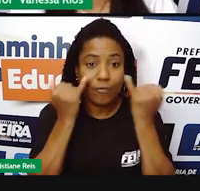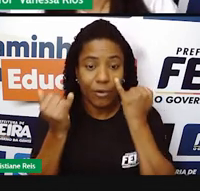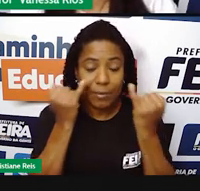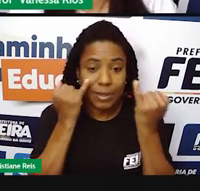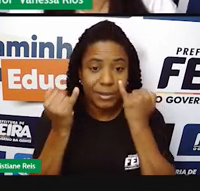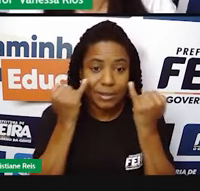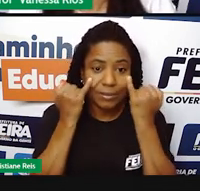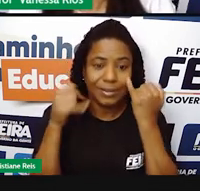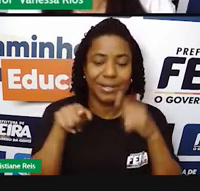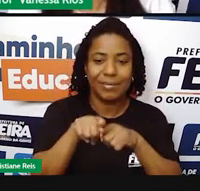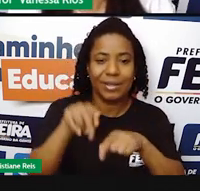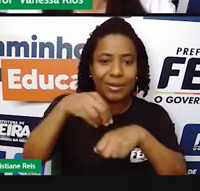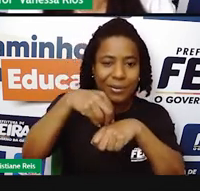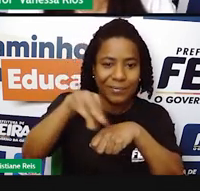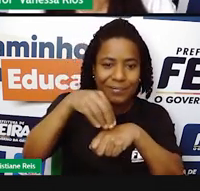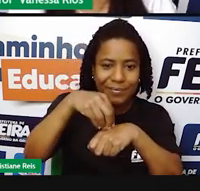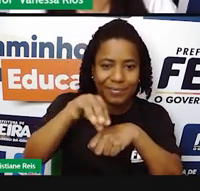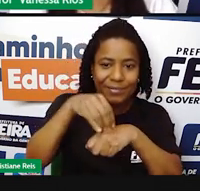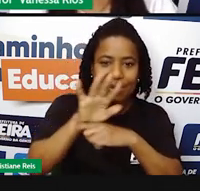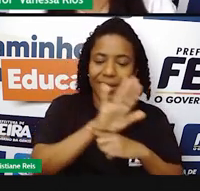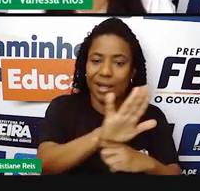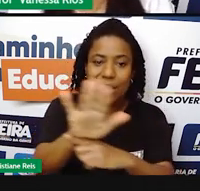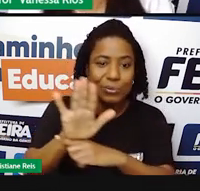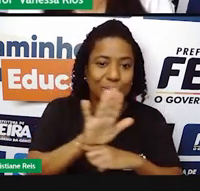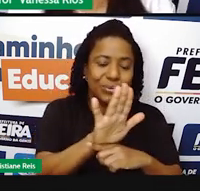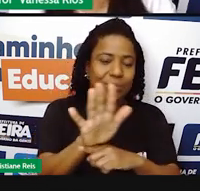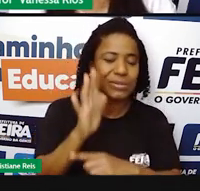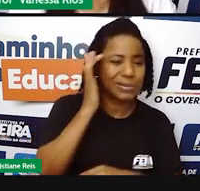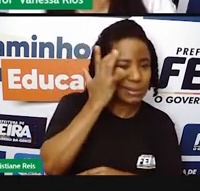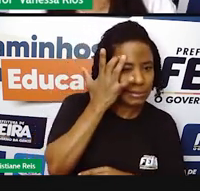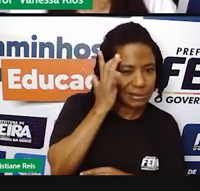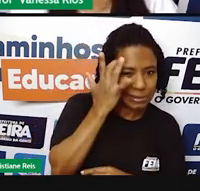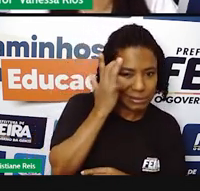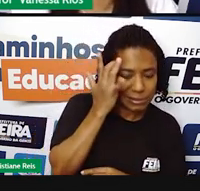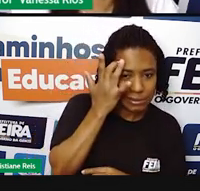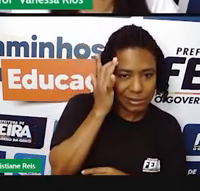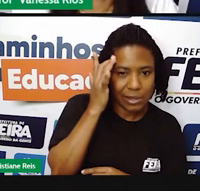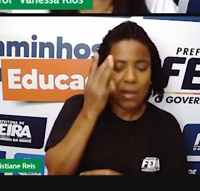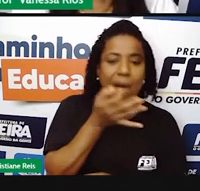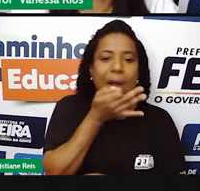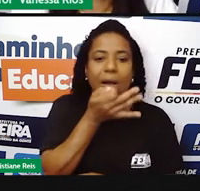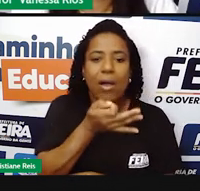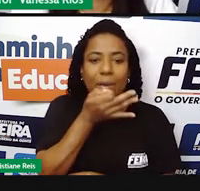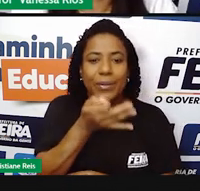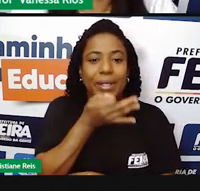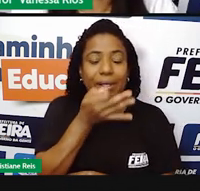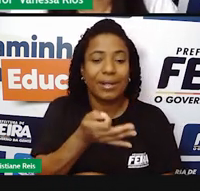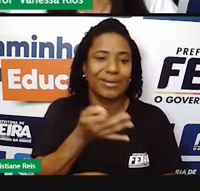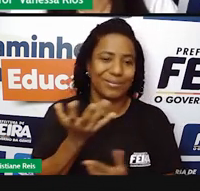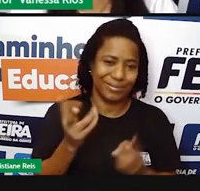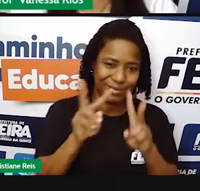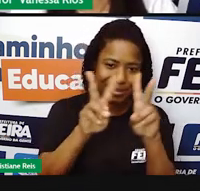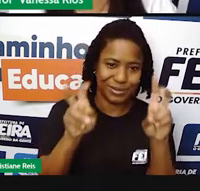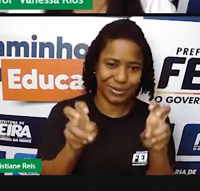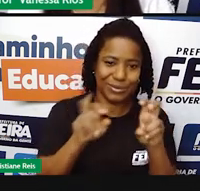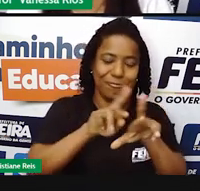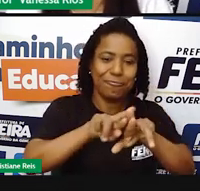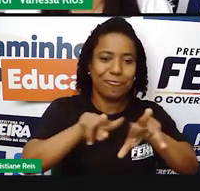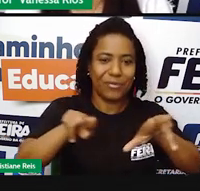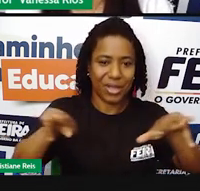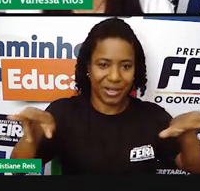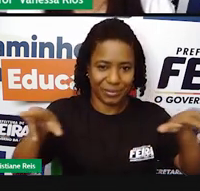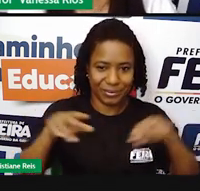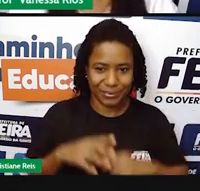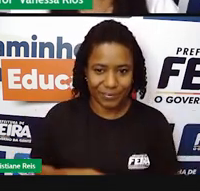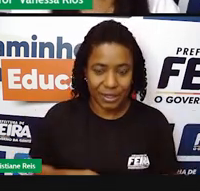informações, também traz aí as questões críticas, né? As questões de discussão de determinados assuntos, para que a